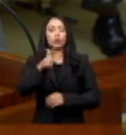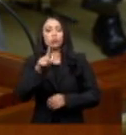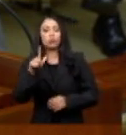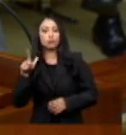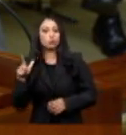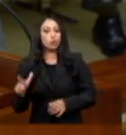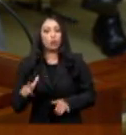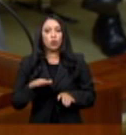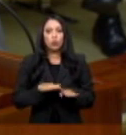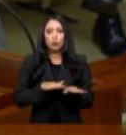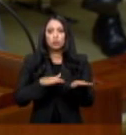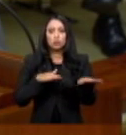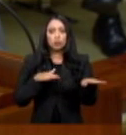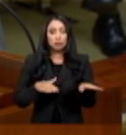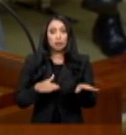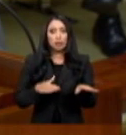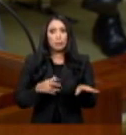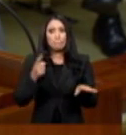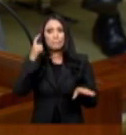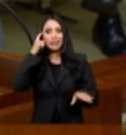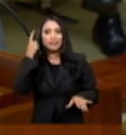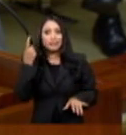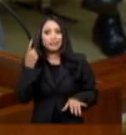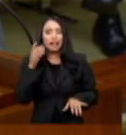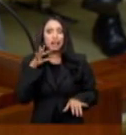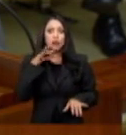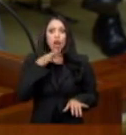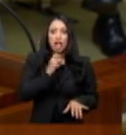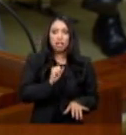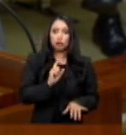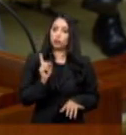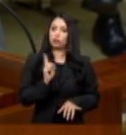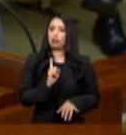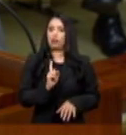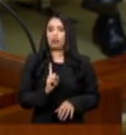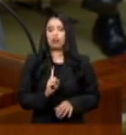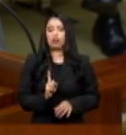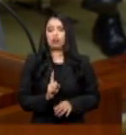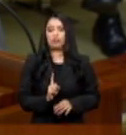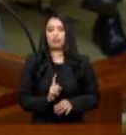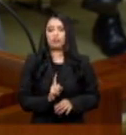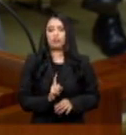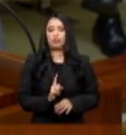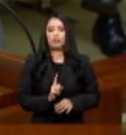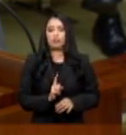malha. Definida ao achismo, não, segundo todos aqueles procedimentos.